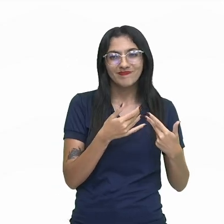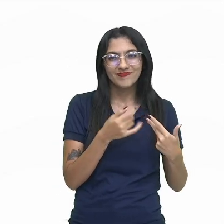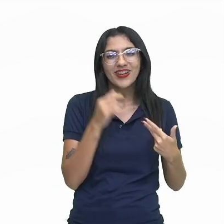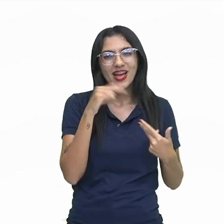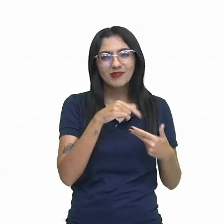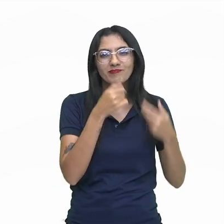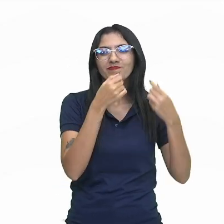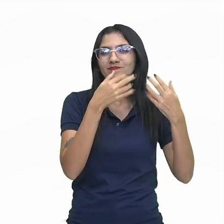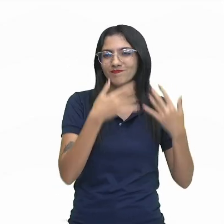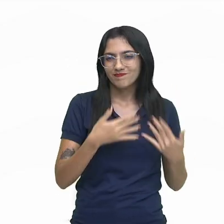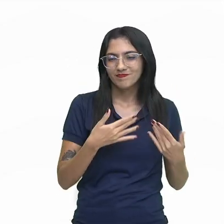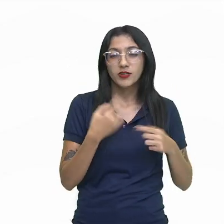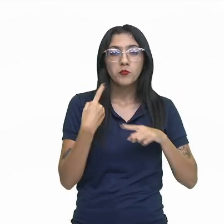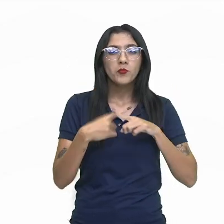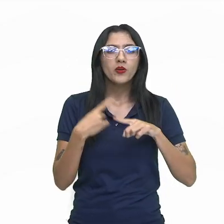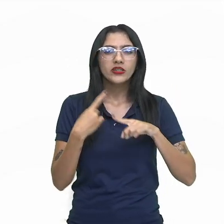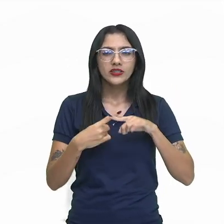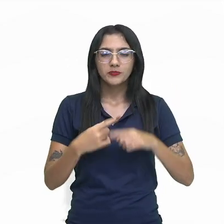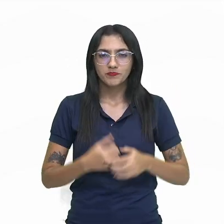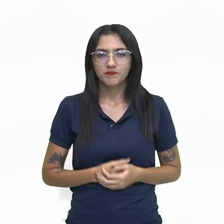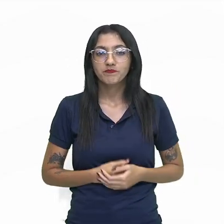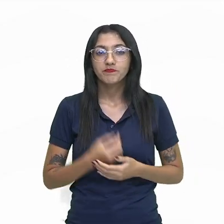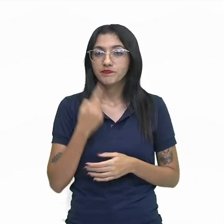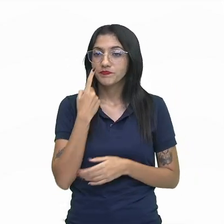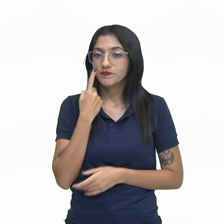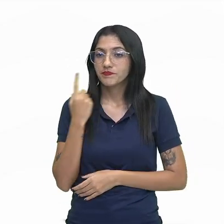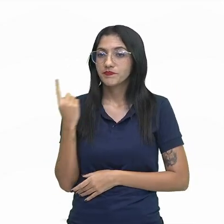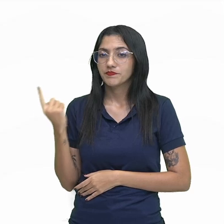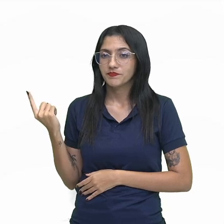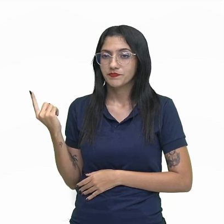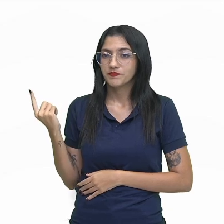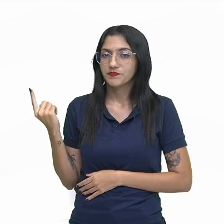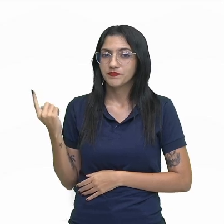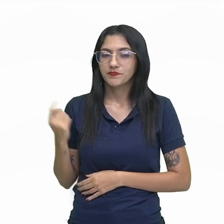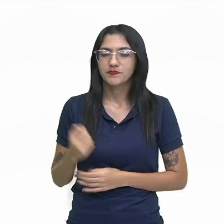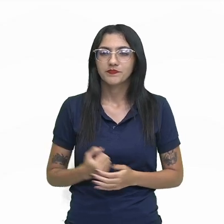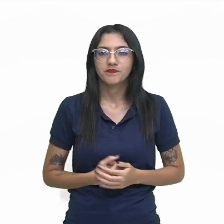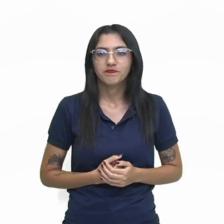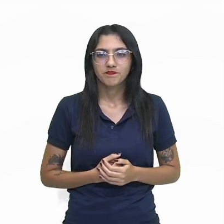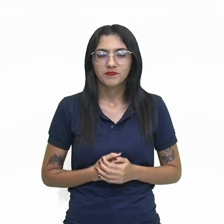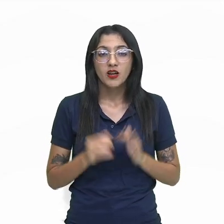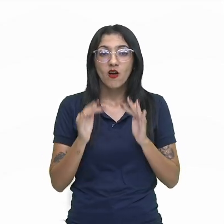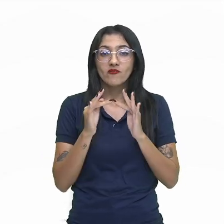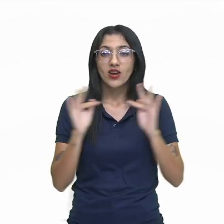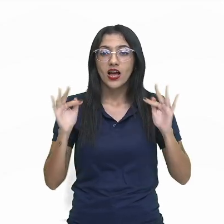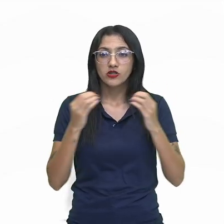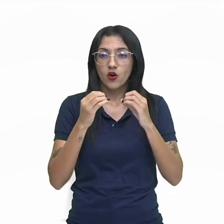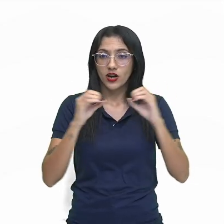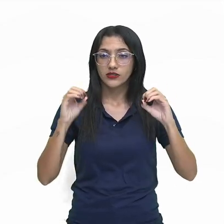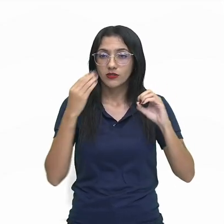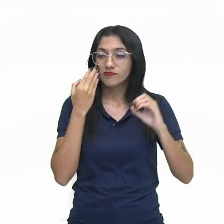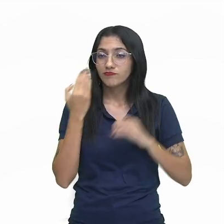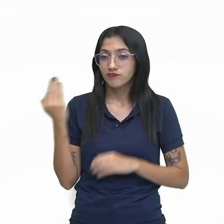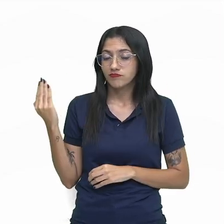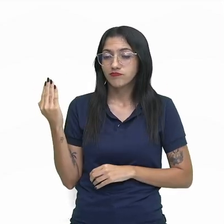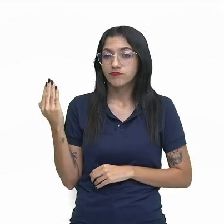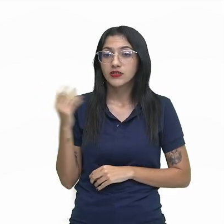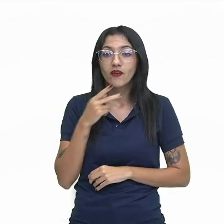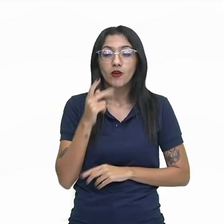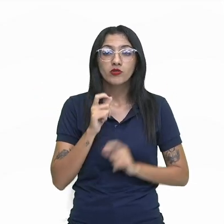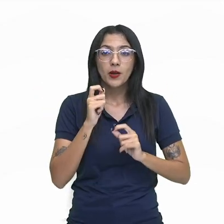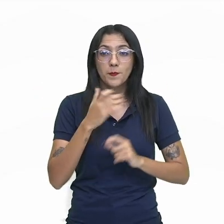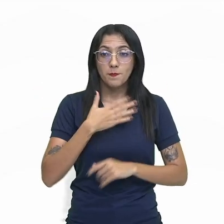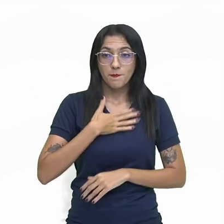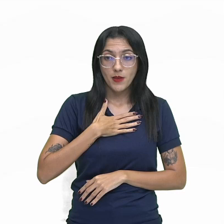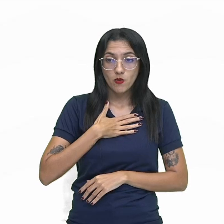Explicativa, por dois motivos, né? Você vê aí, eu estou falando do meu irmão, que é arquiteto, eu só quis dar